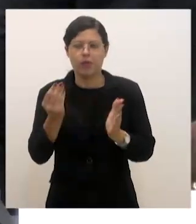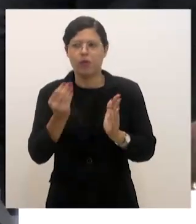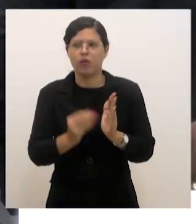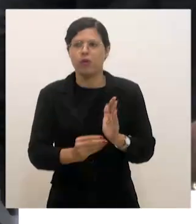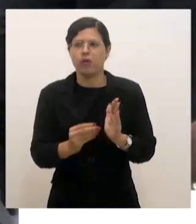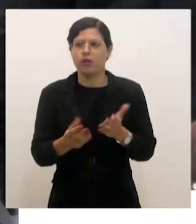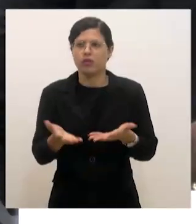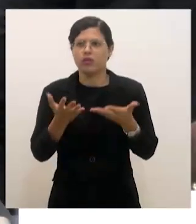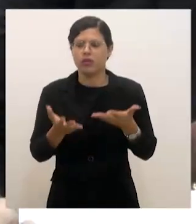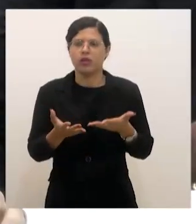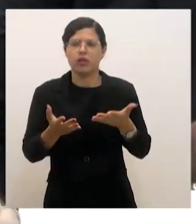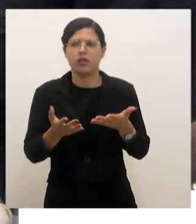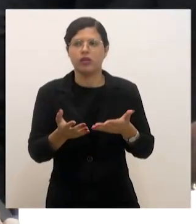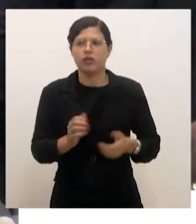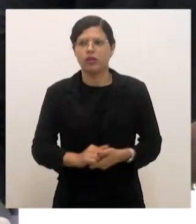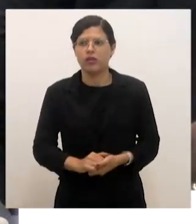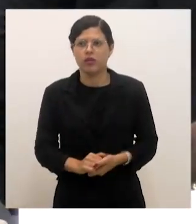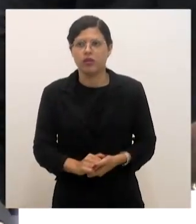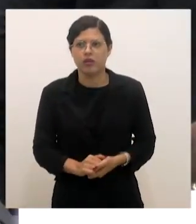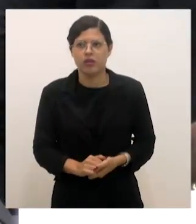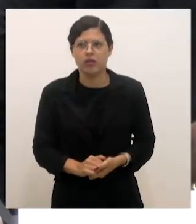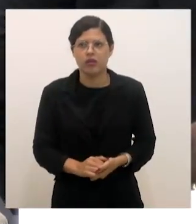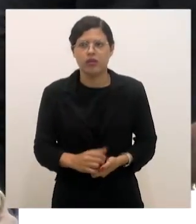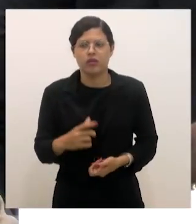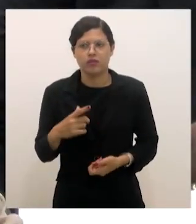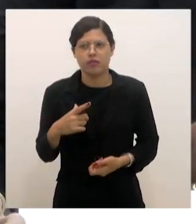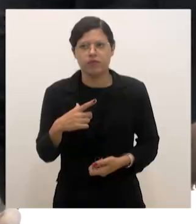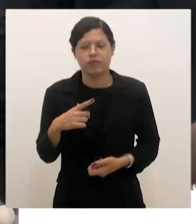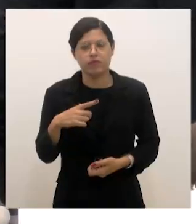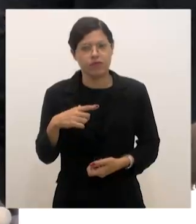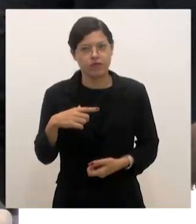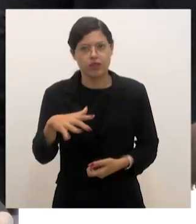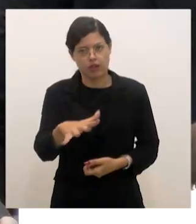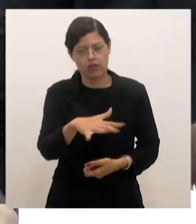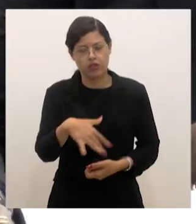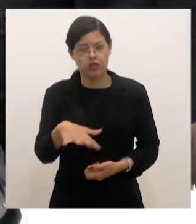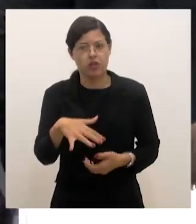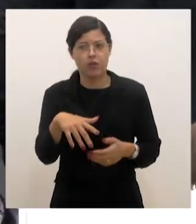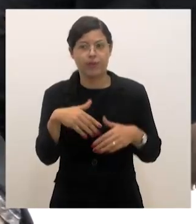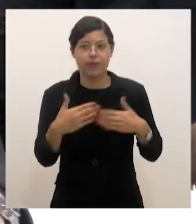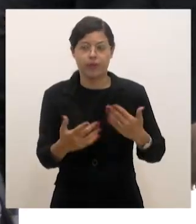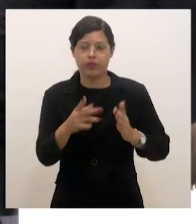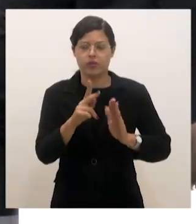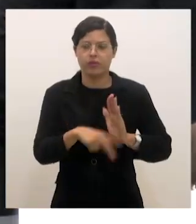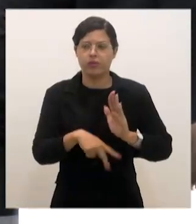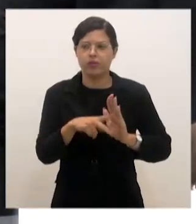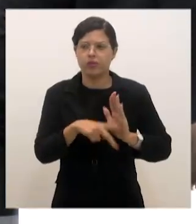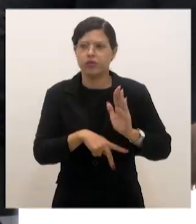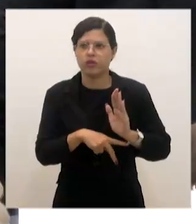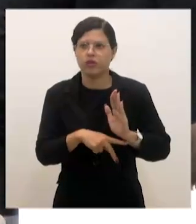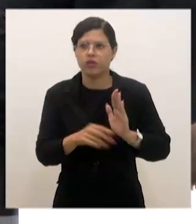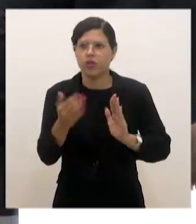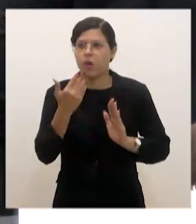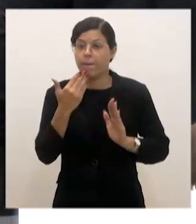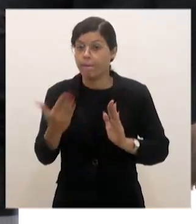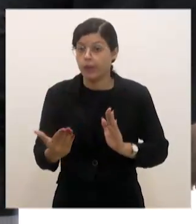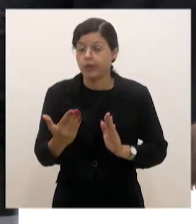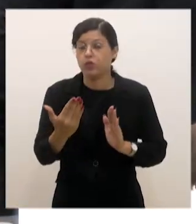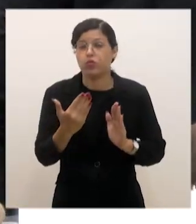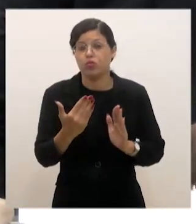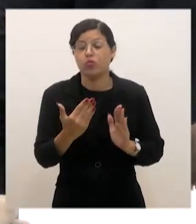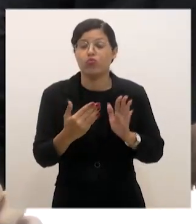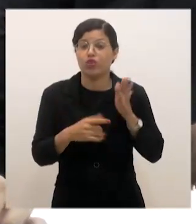teria simplesmente defenestrado aquela região. Então, esse projeto é um pedido de socorro